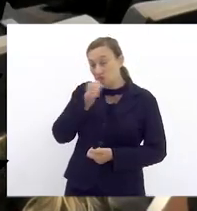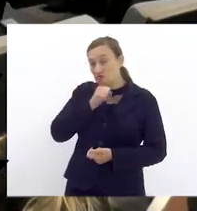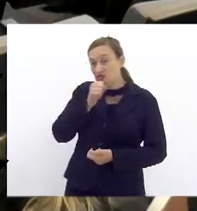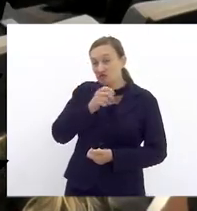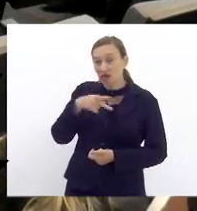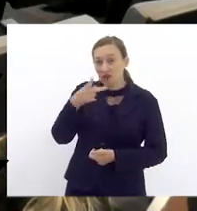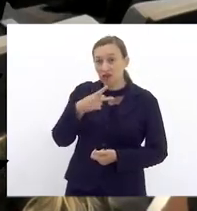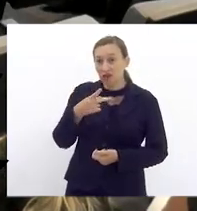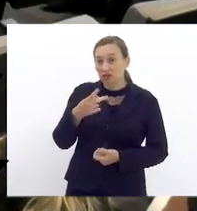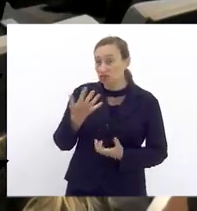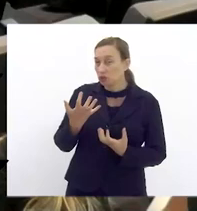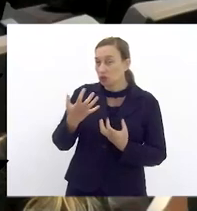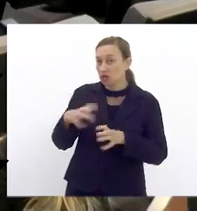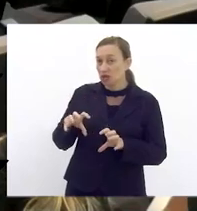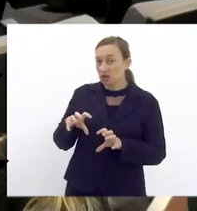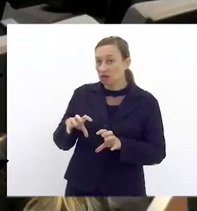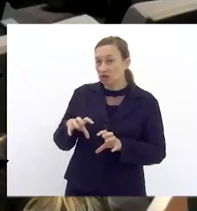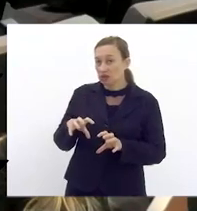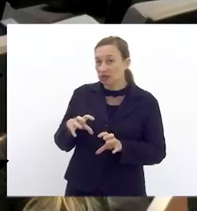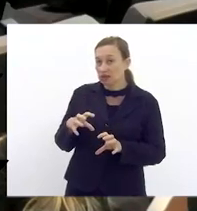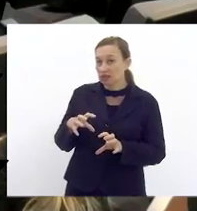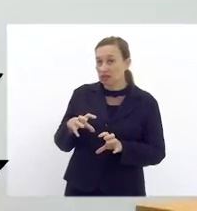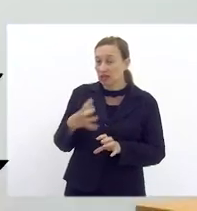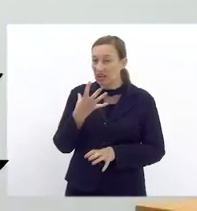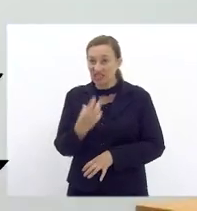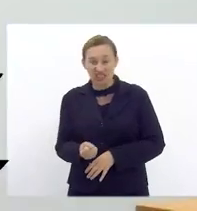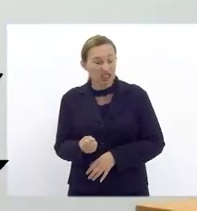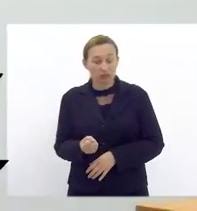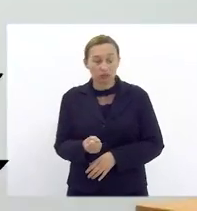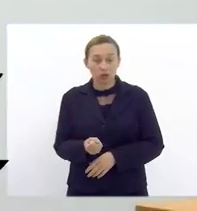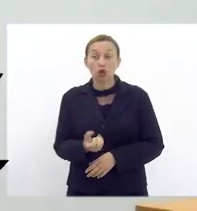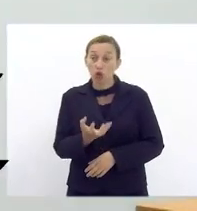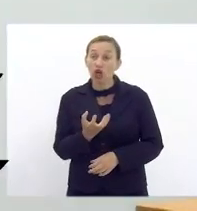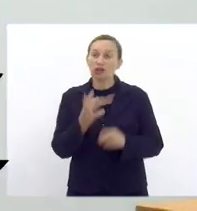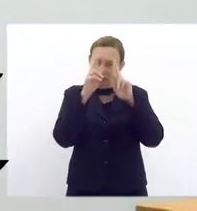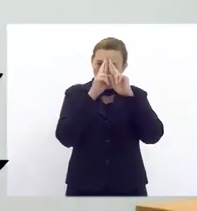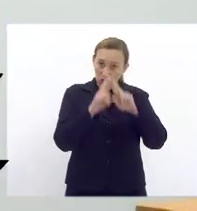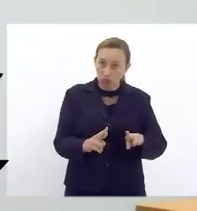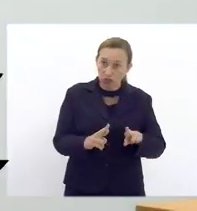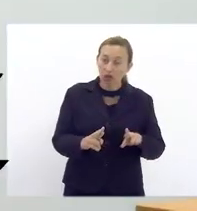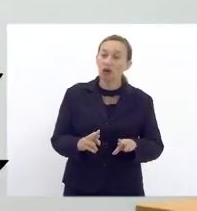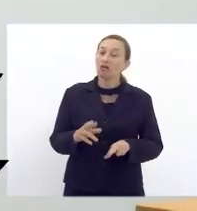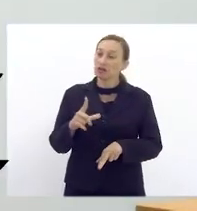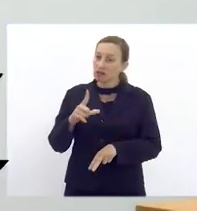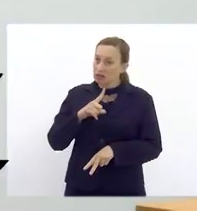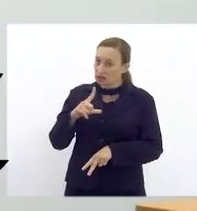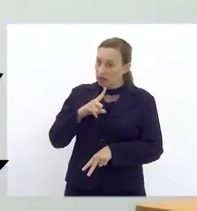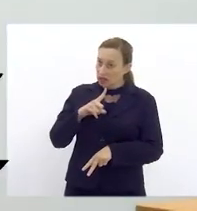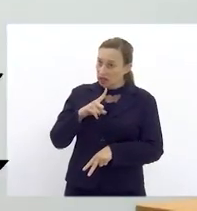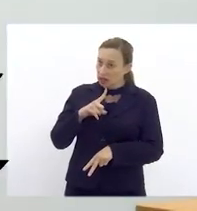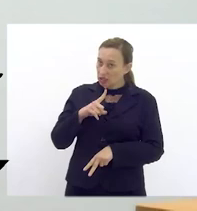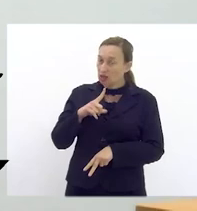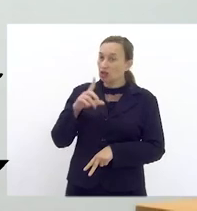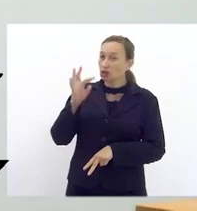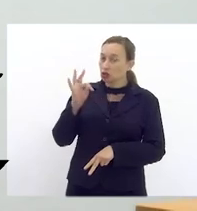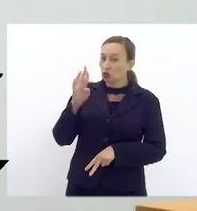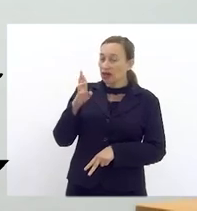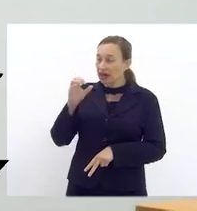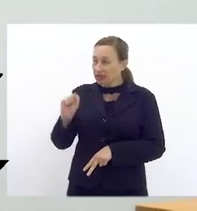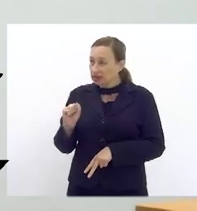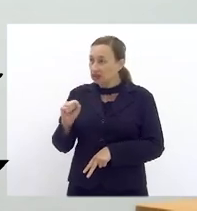o seguinte eu não quero ser tolerado eu quero ser respeitado você tem tolerância toma remédio dá teu jeito